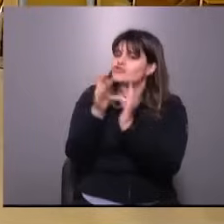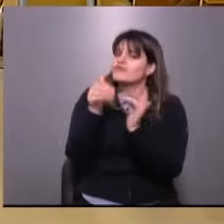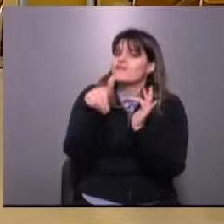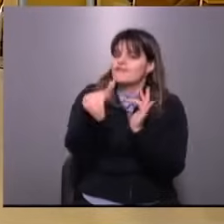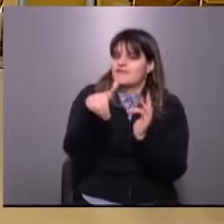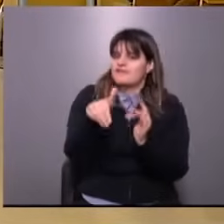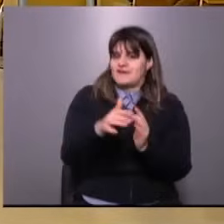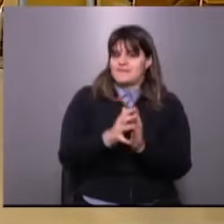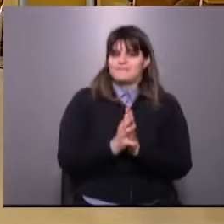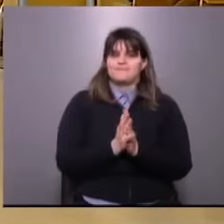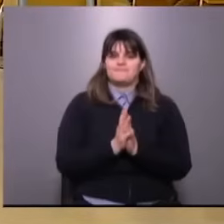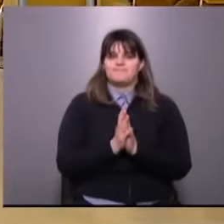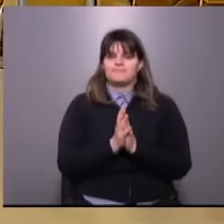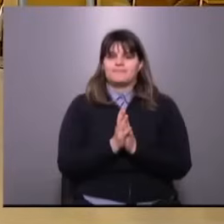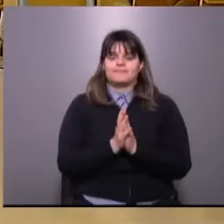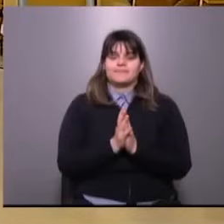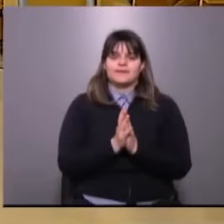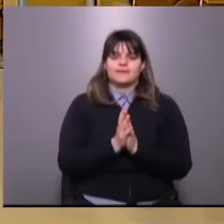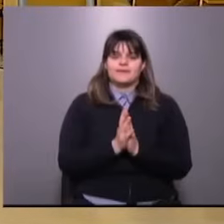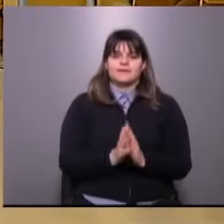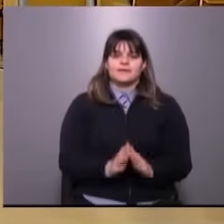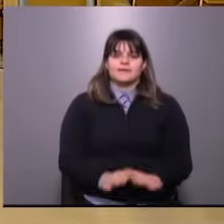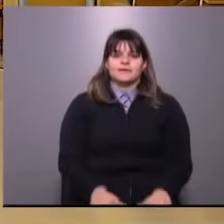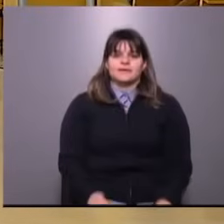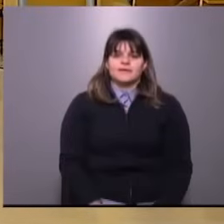Jesus.